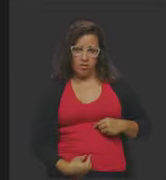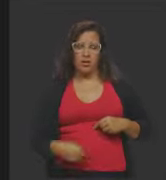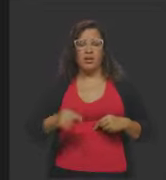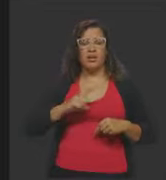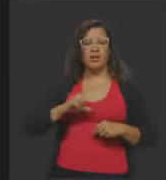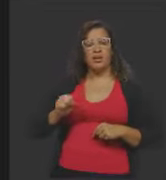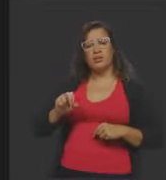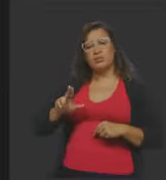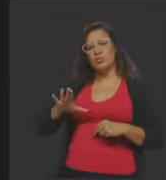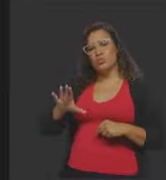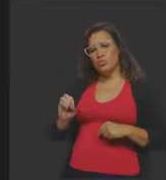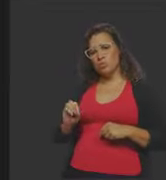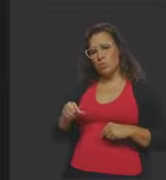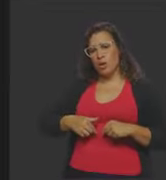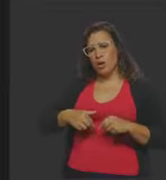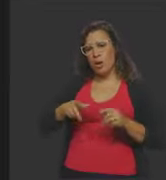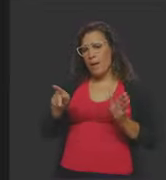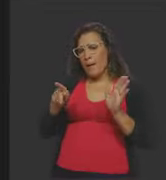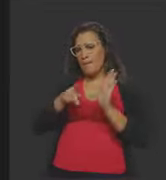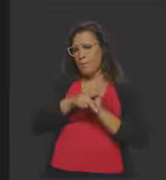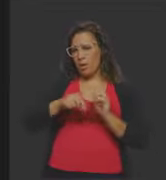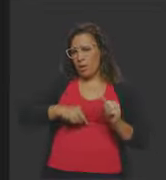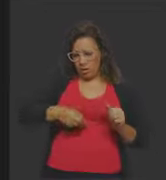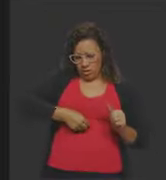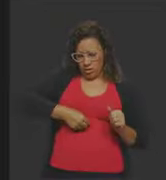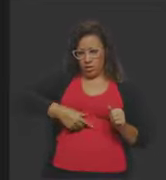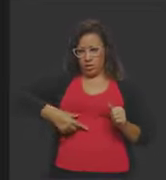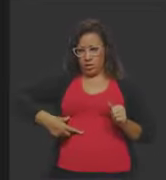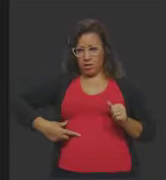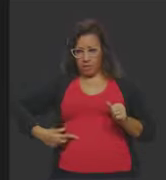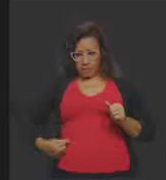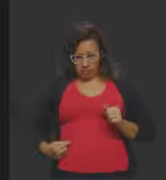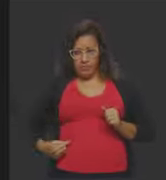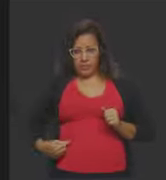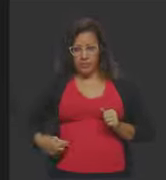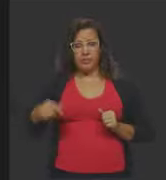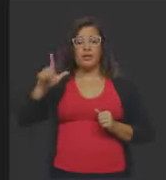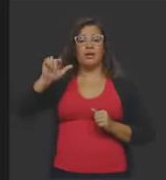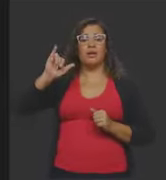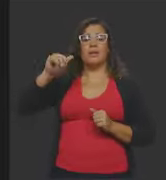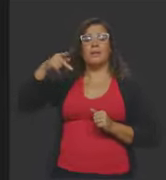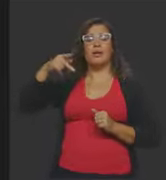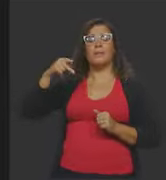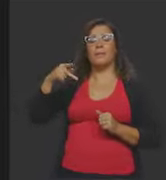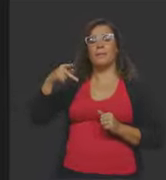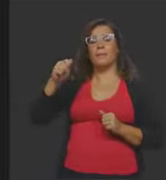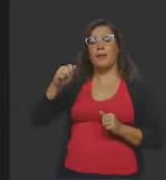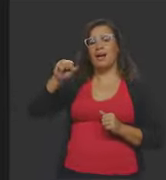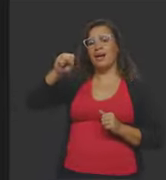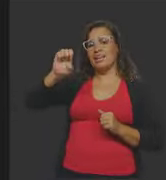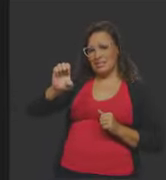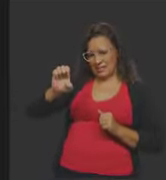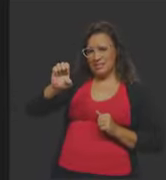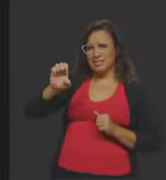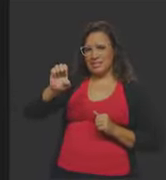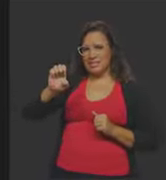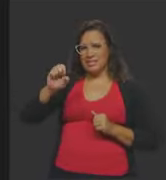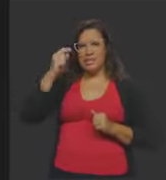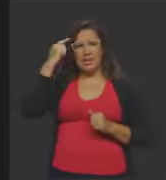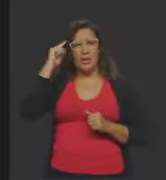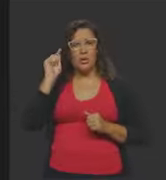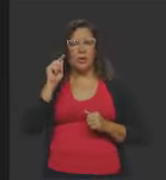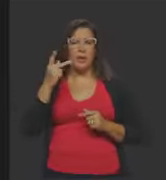suco produzido pelo pâncreas, que vai ter algumas enzimas também. Lipase, quando a gente pensa lipase, pensa